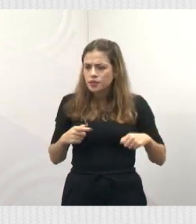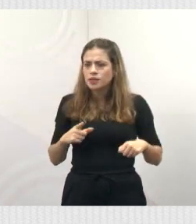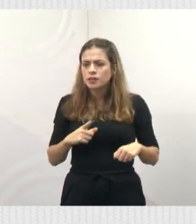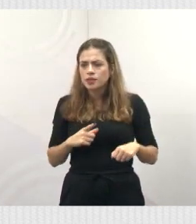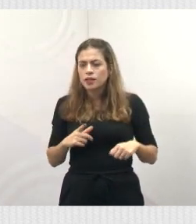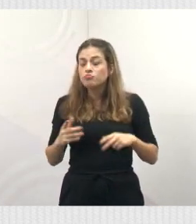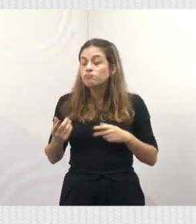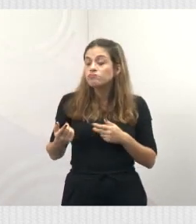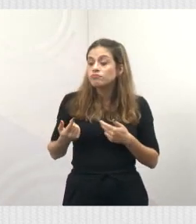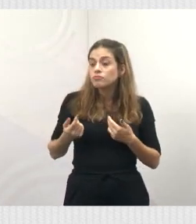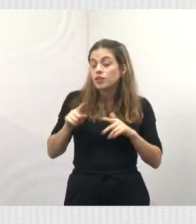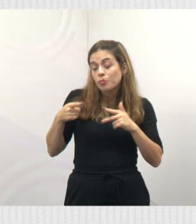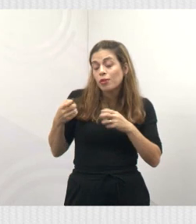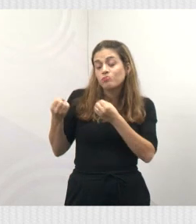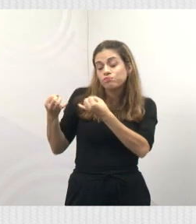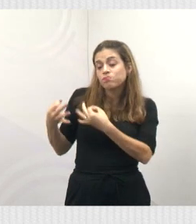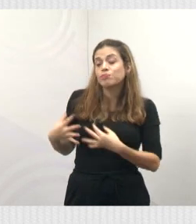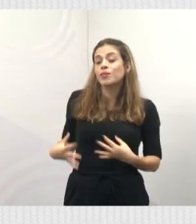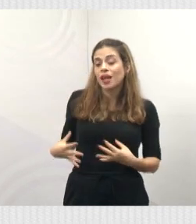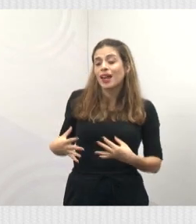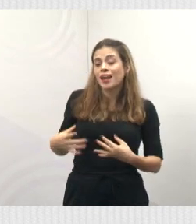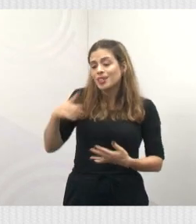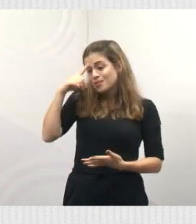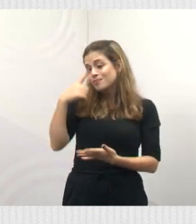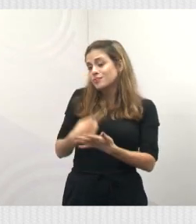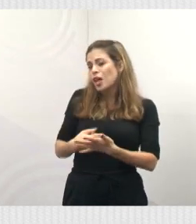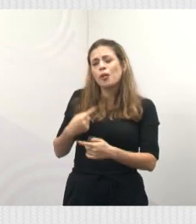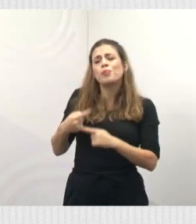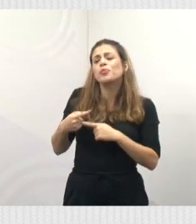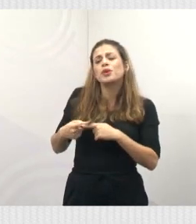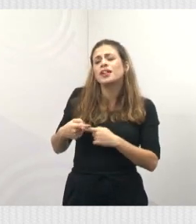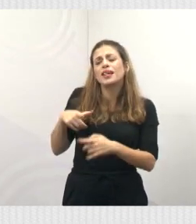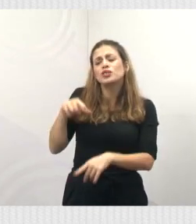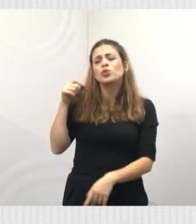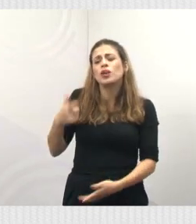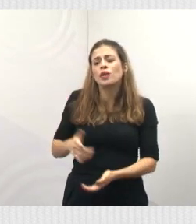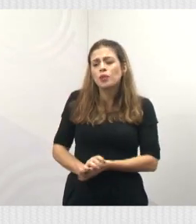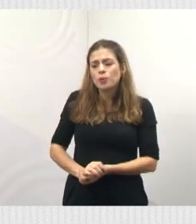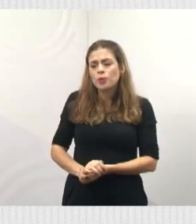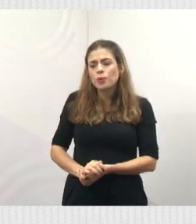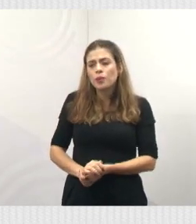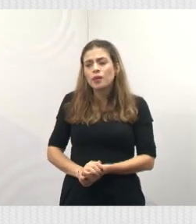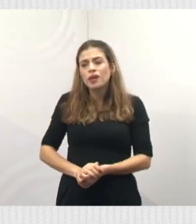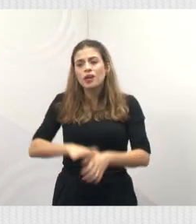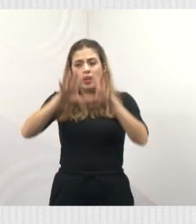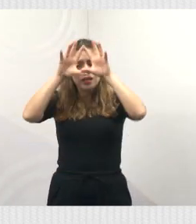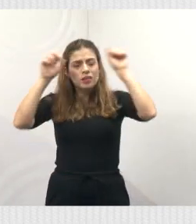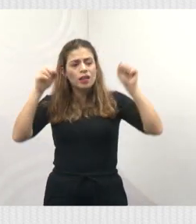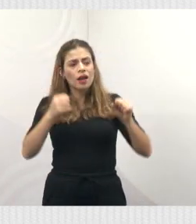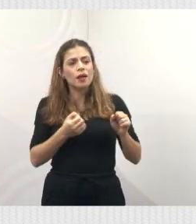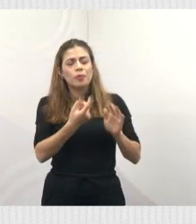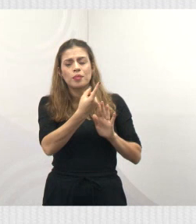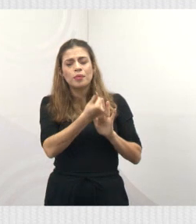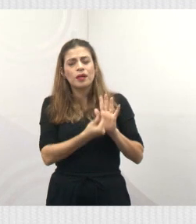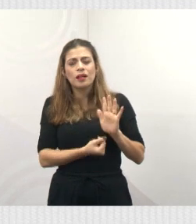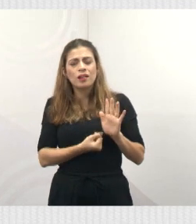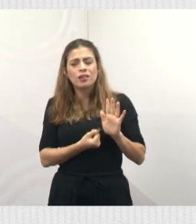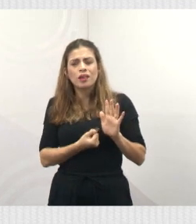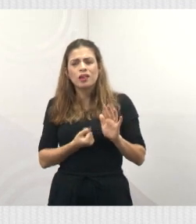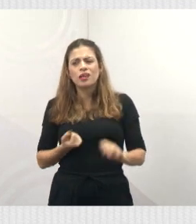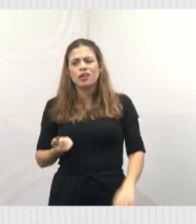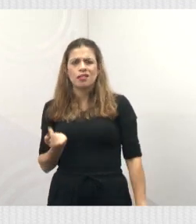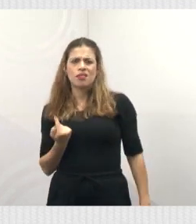dar satisfação das decisões que toma. E o modelo que o Tribunal de Contas impõe é um modelo de total autonomia, como se